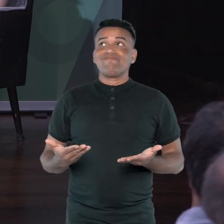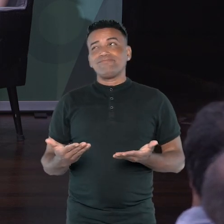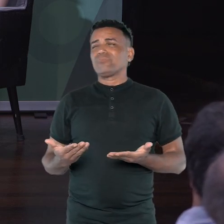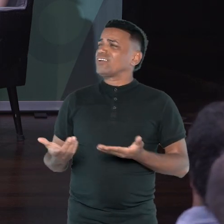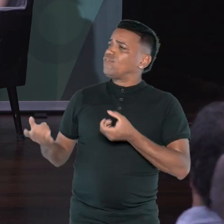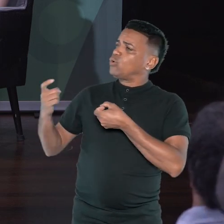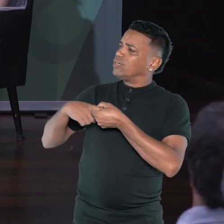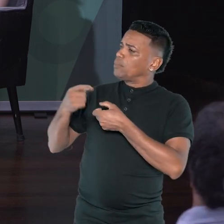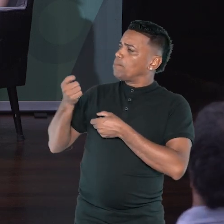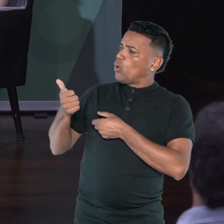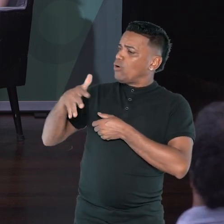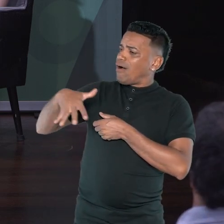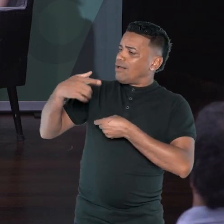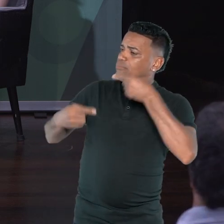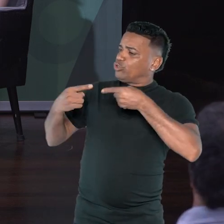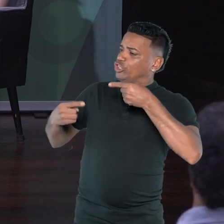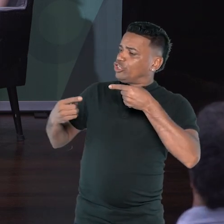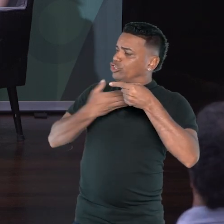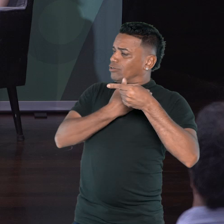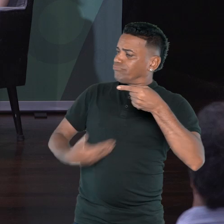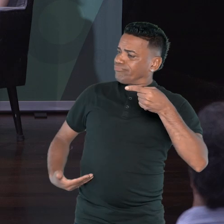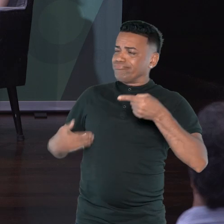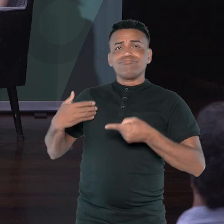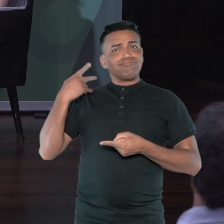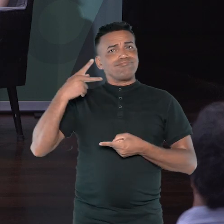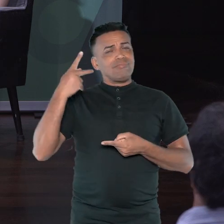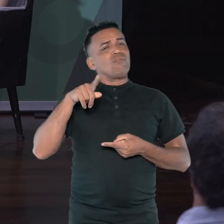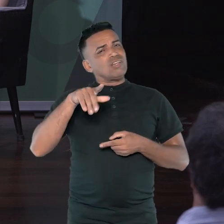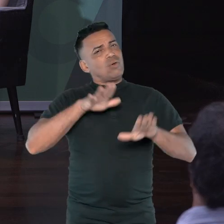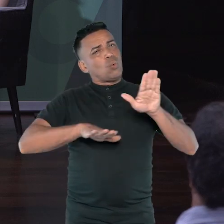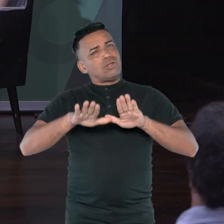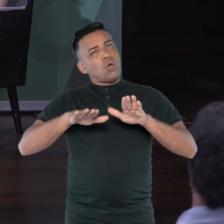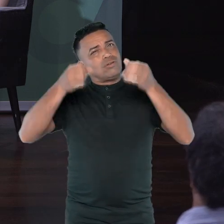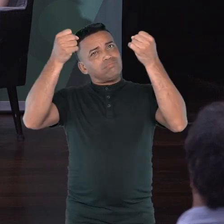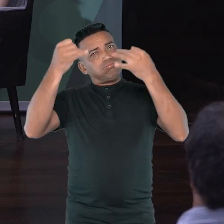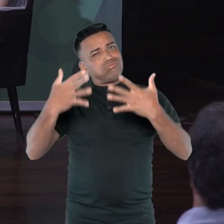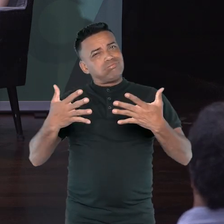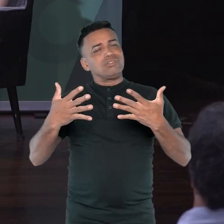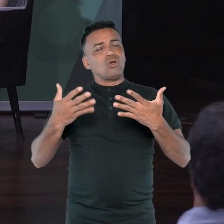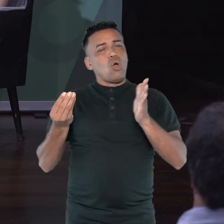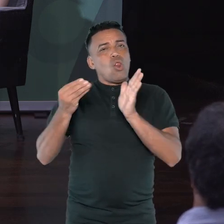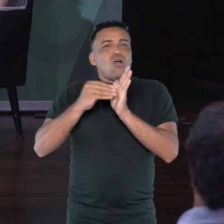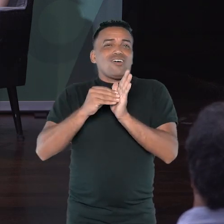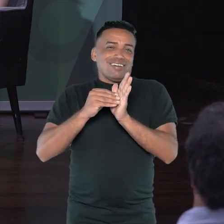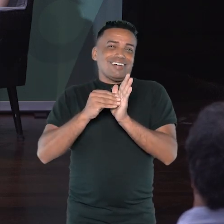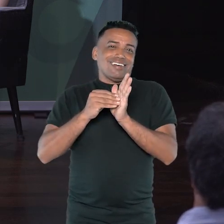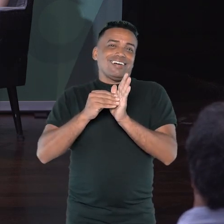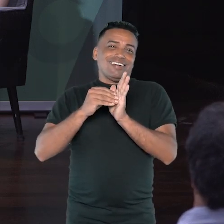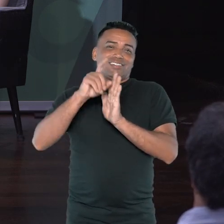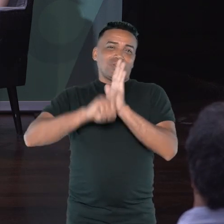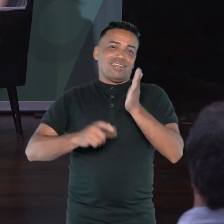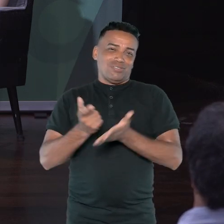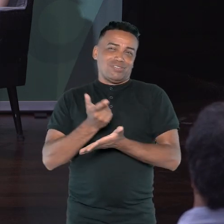voltando um pouquinho à questão da política pública, porque você muito cuidadosamente passa por ela, né? Falando